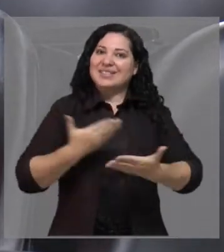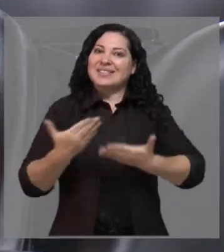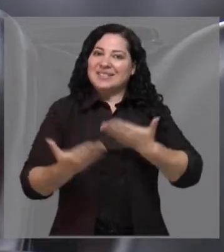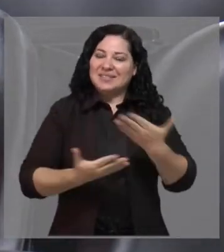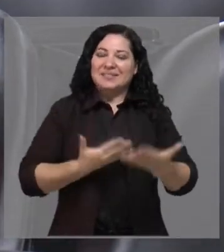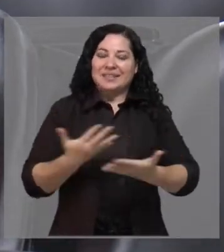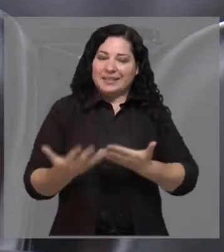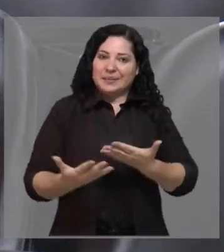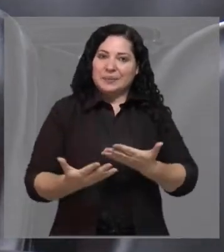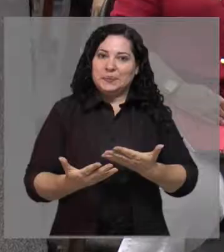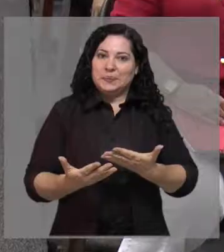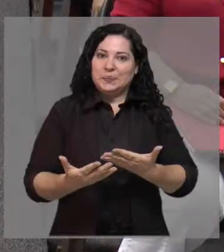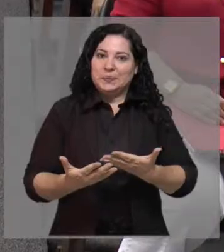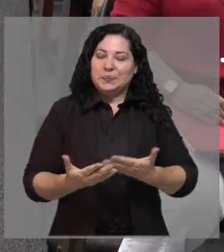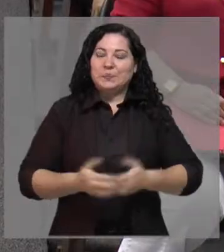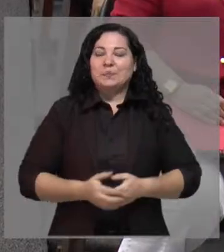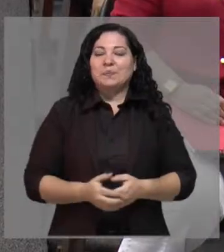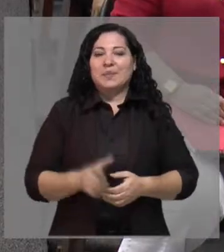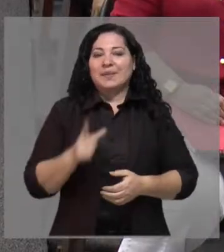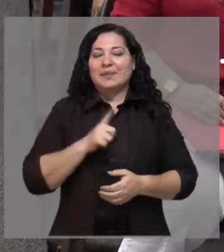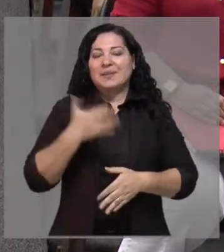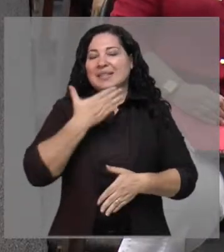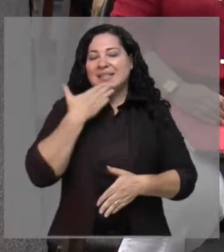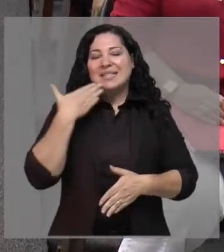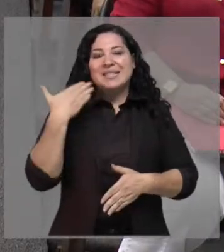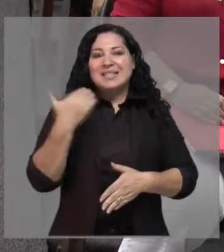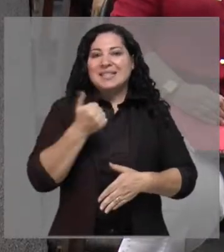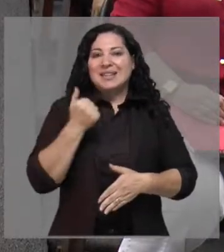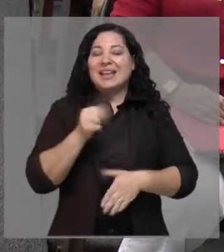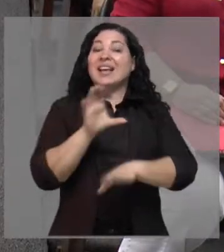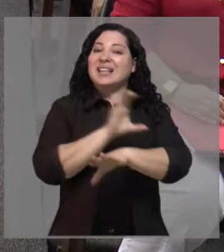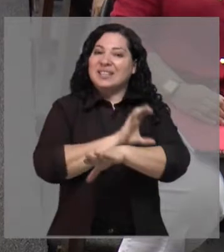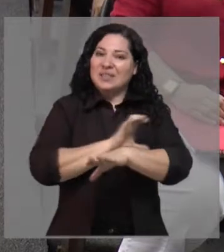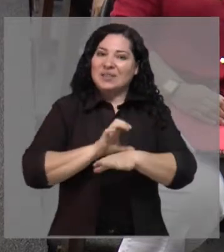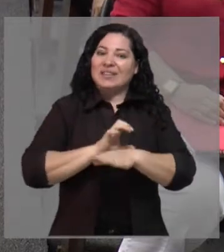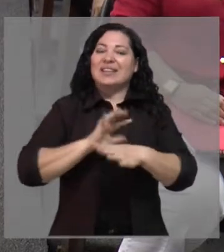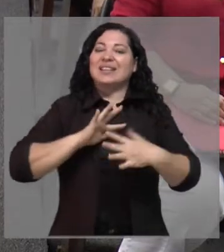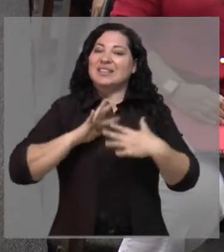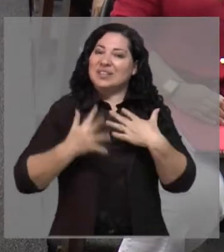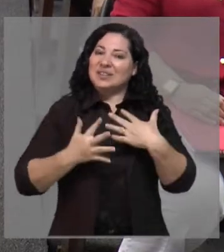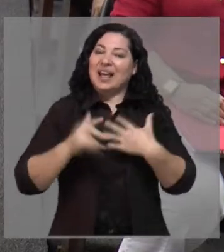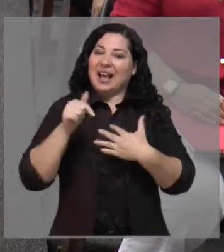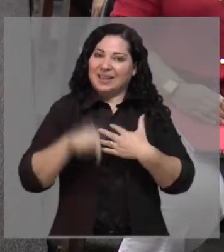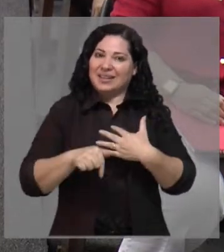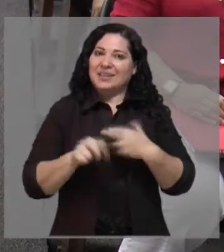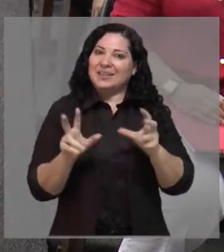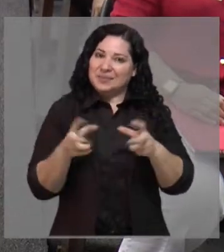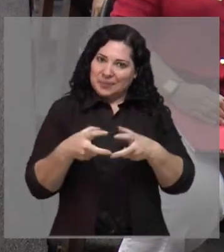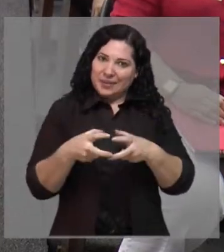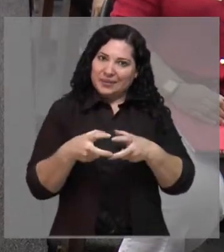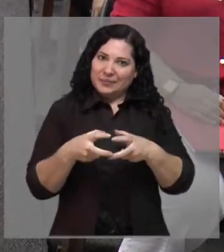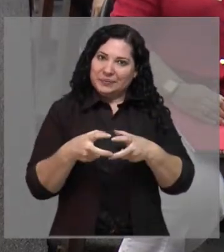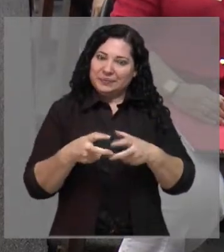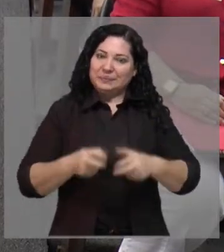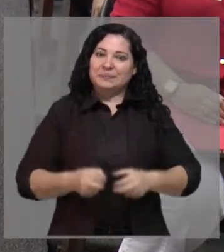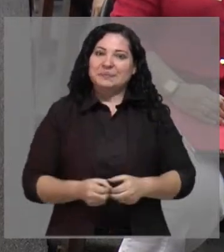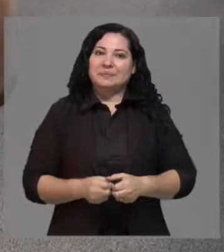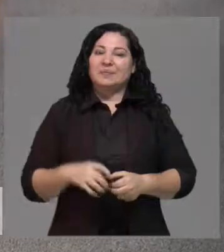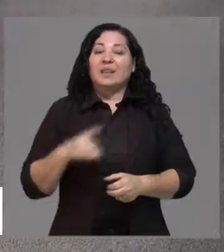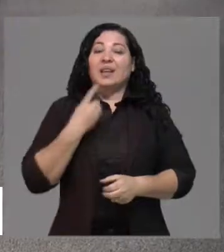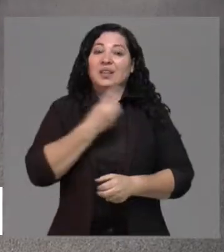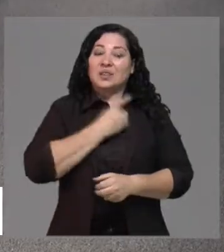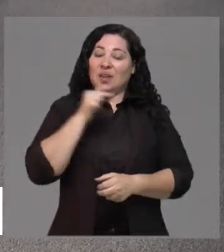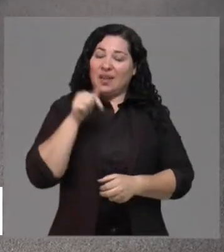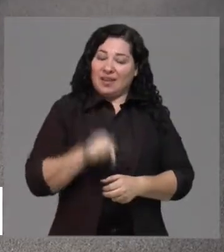parceria e trazendo aí uma renovação com este curso de Libras aqui na Câmara Municipal.